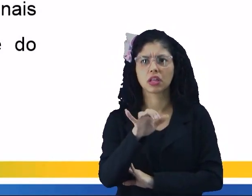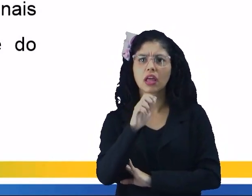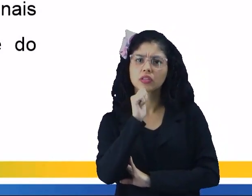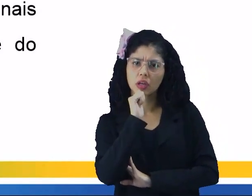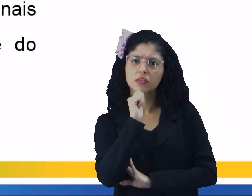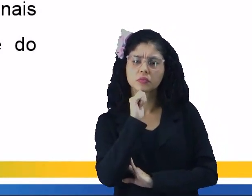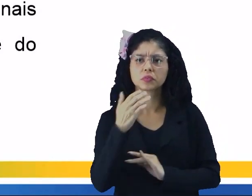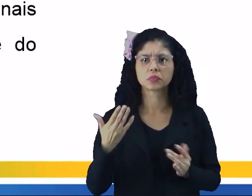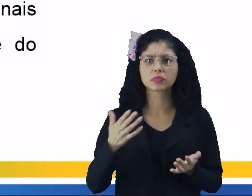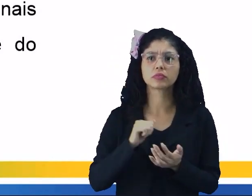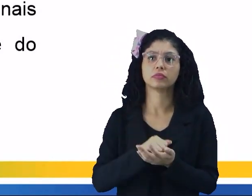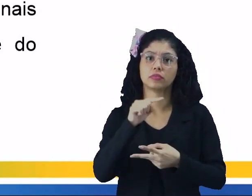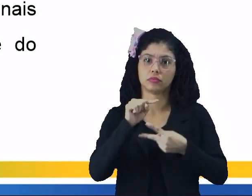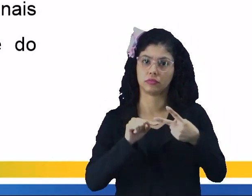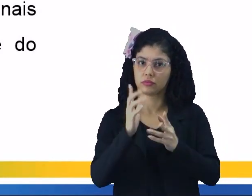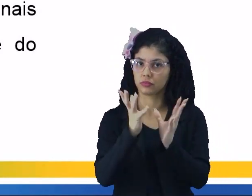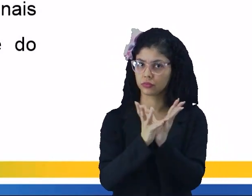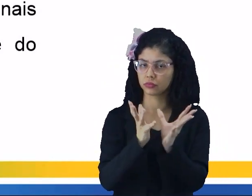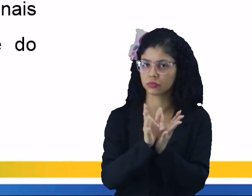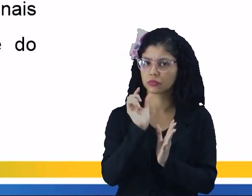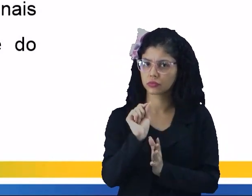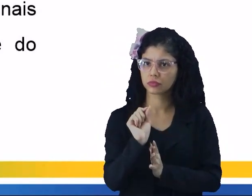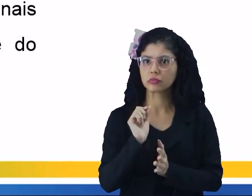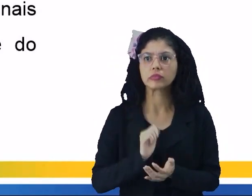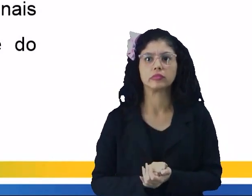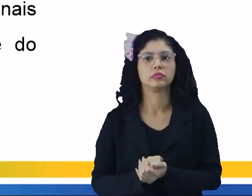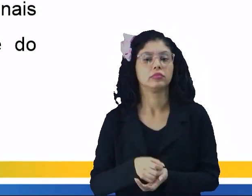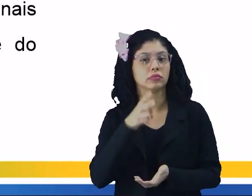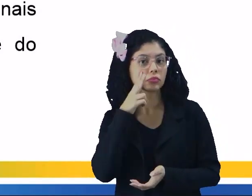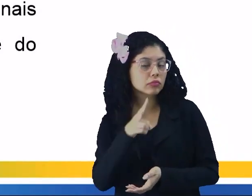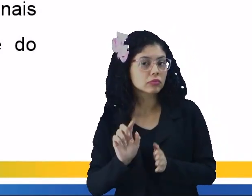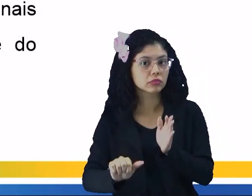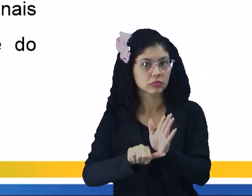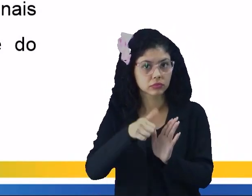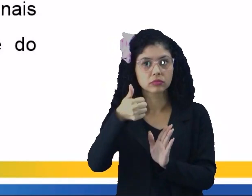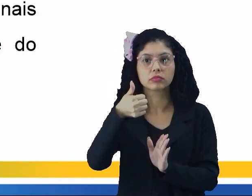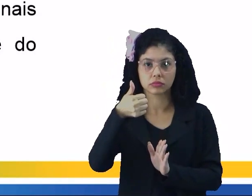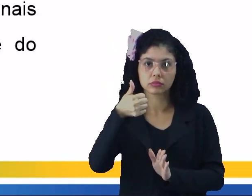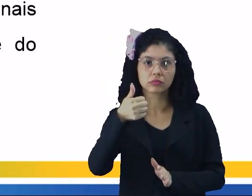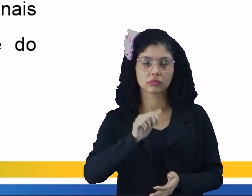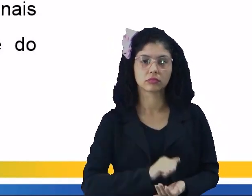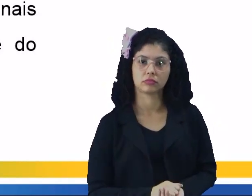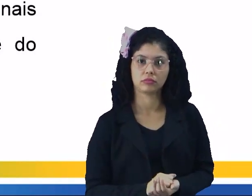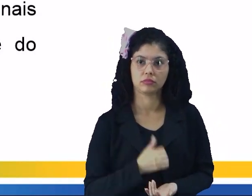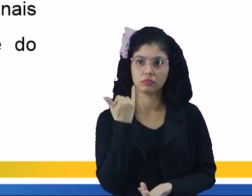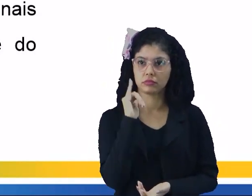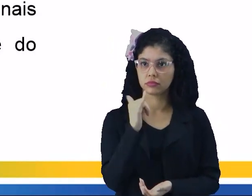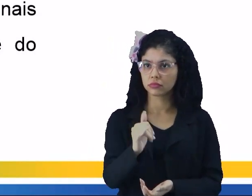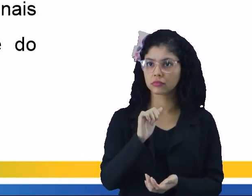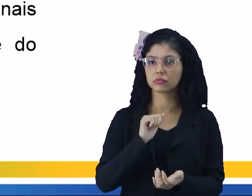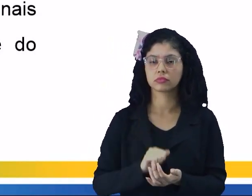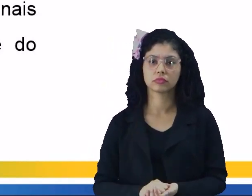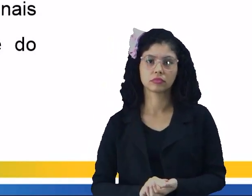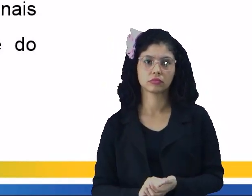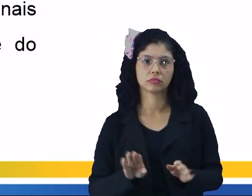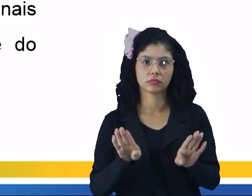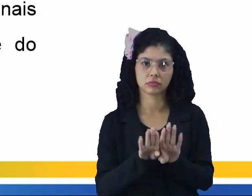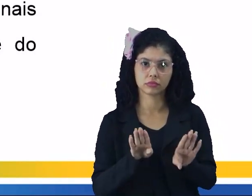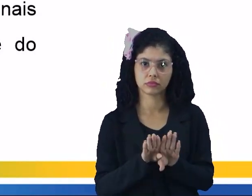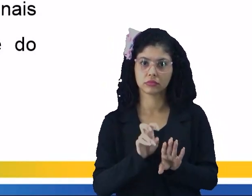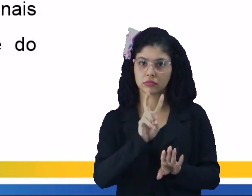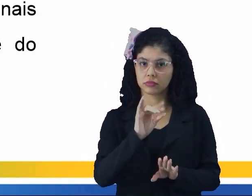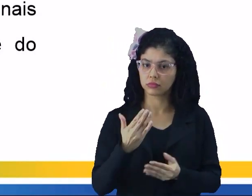energia potencial? Esses dois grupos, então. Então, vamos ver o primeiro, que é a energia cinética. A energia cinética, ela